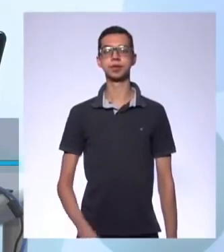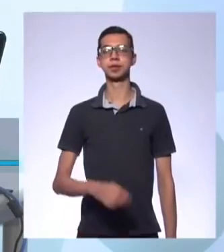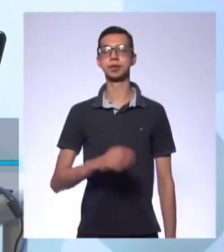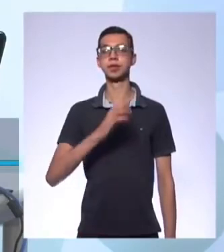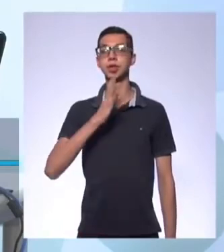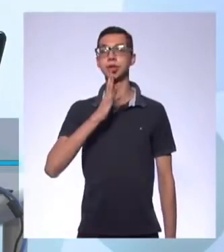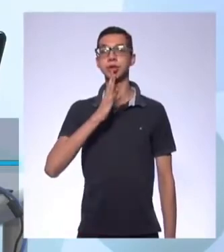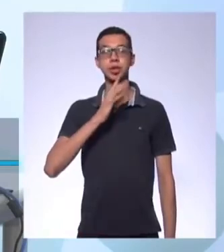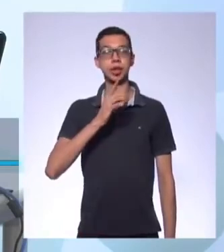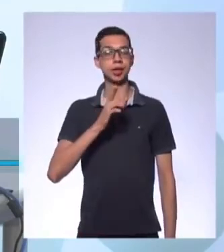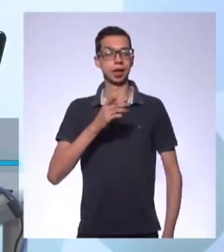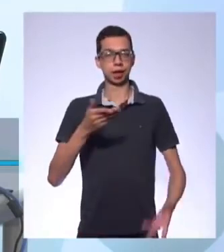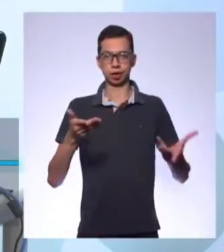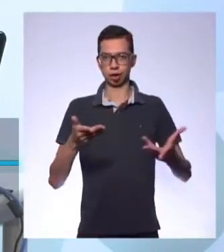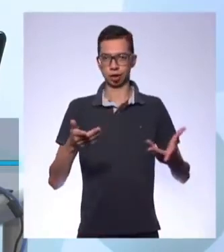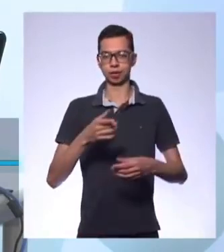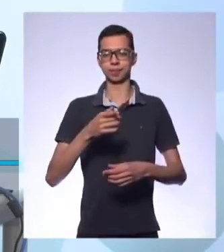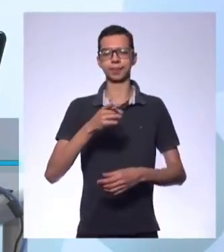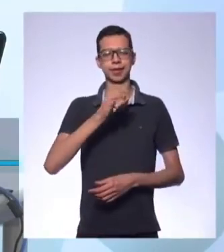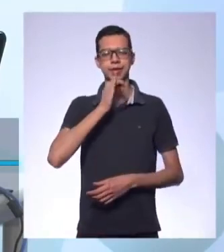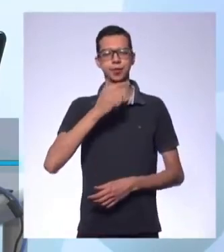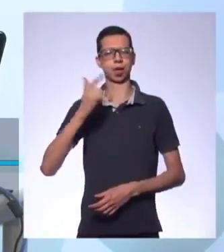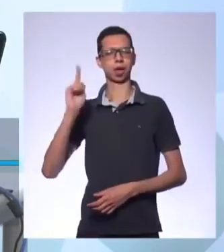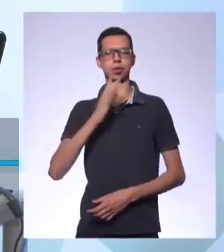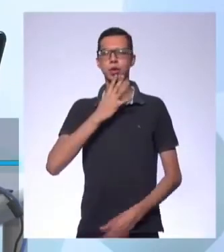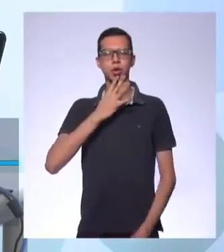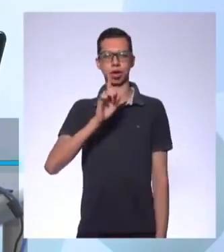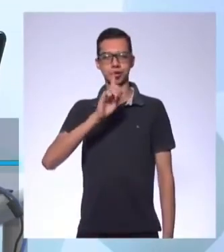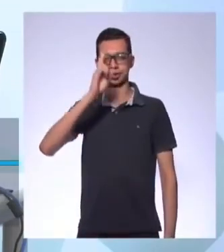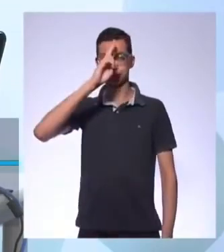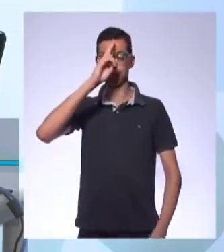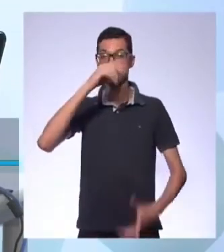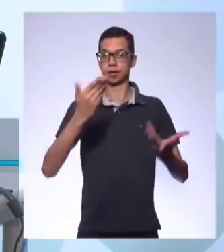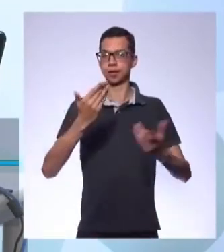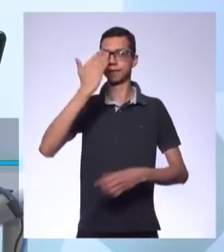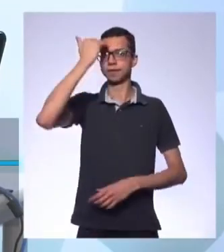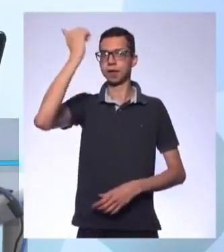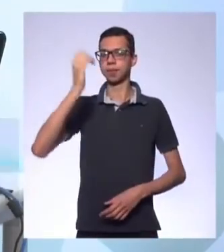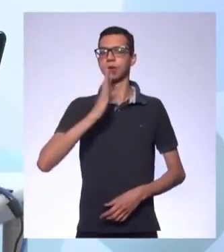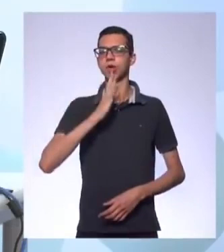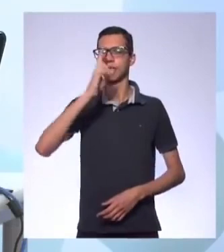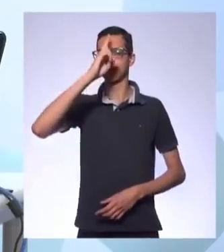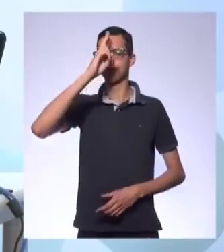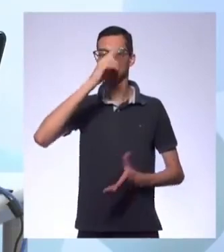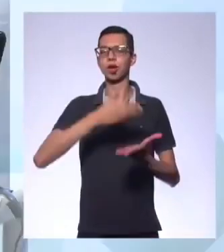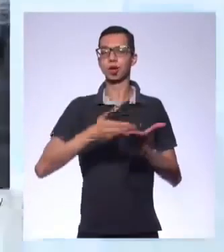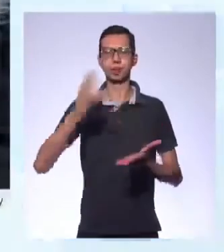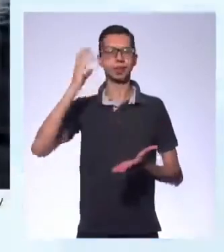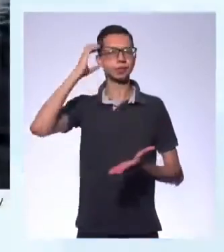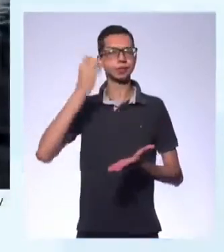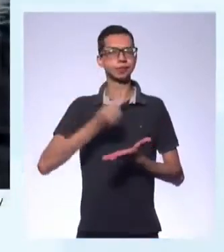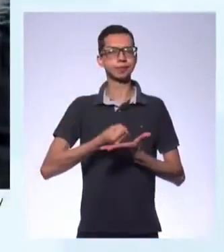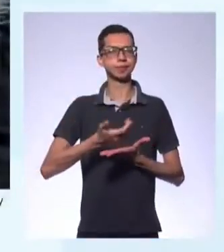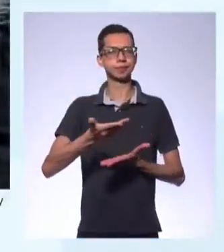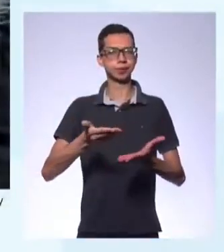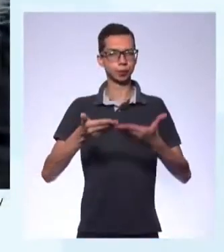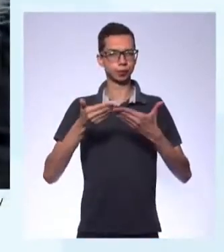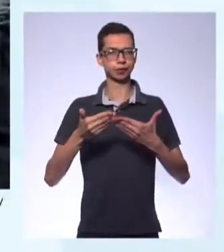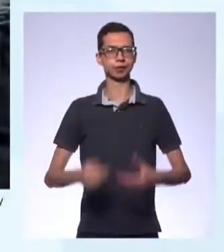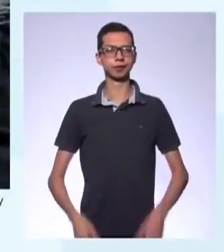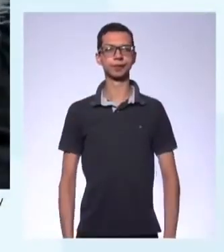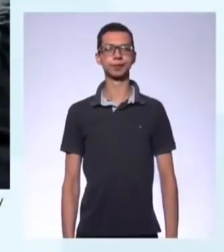E esse ato é o mais famoso aí. Vamos lá. Podem colocar o podcast, por favor.